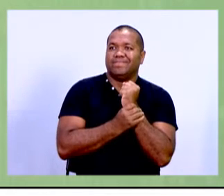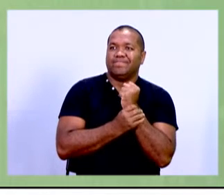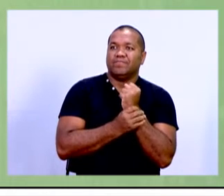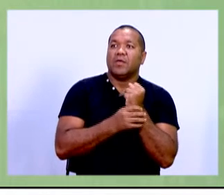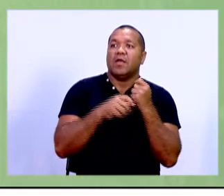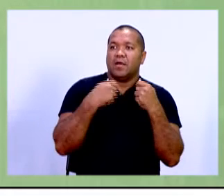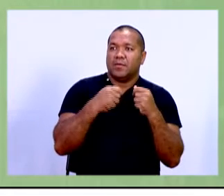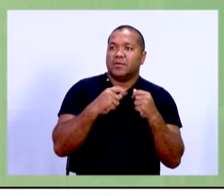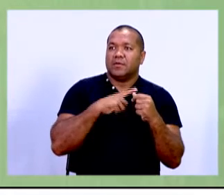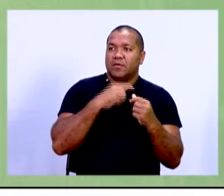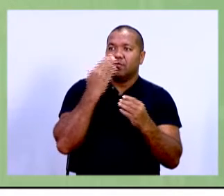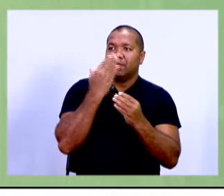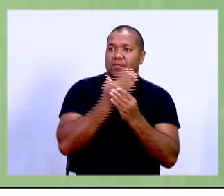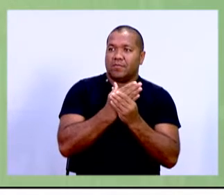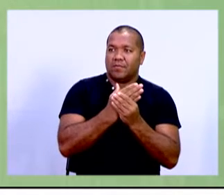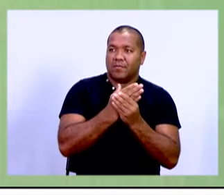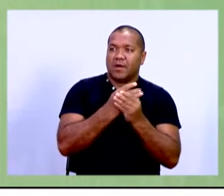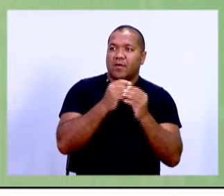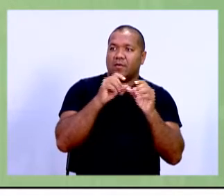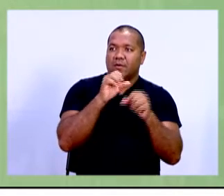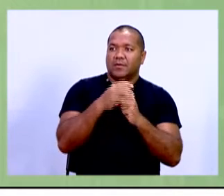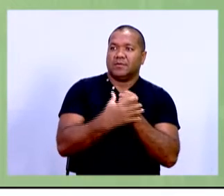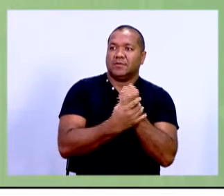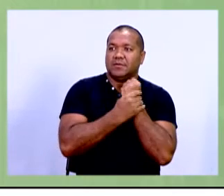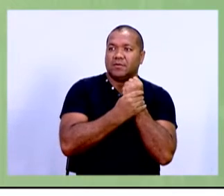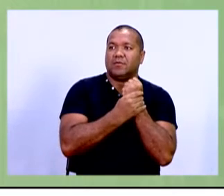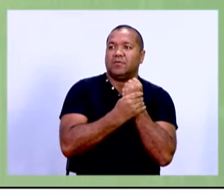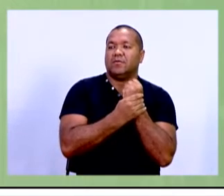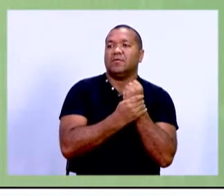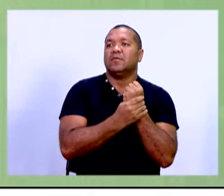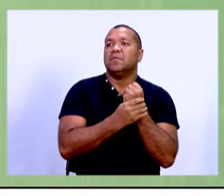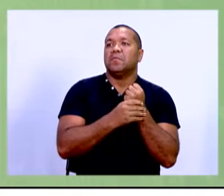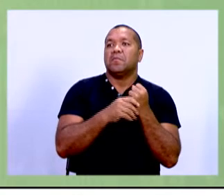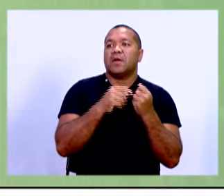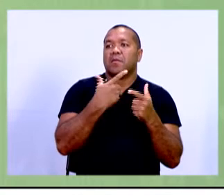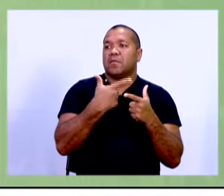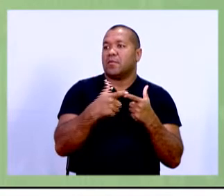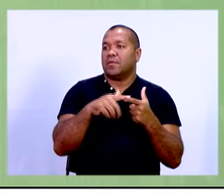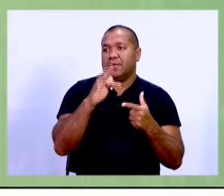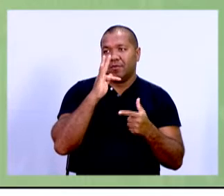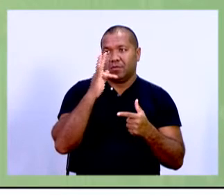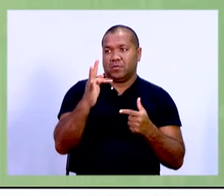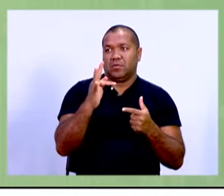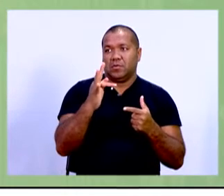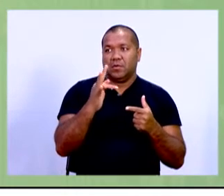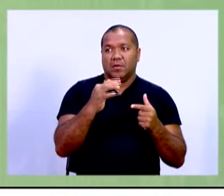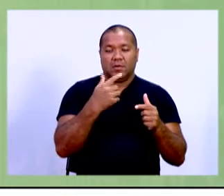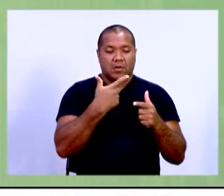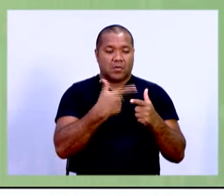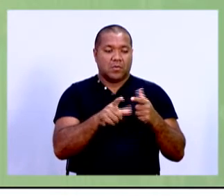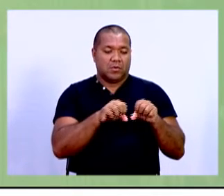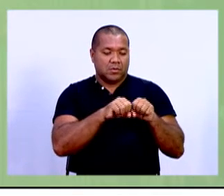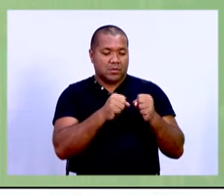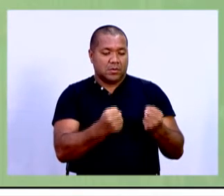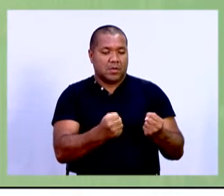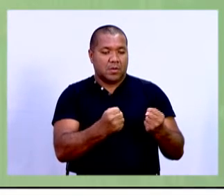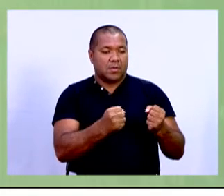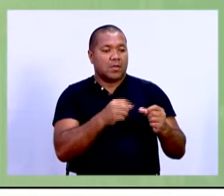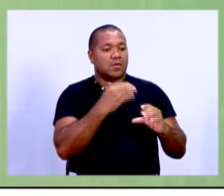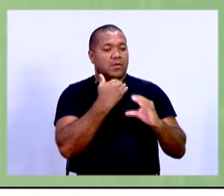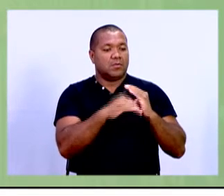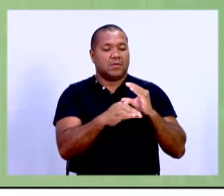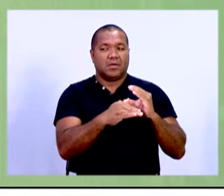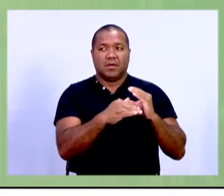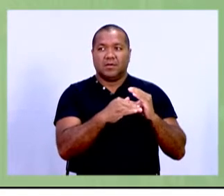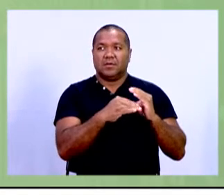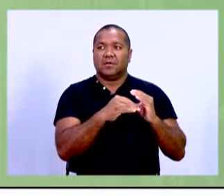um pacote de segurança para que eu não corra riscos, nem com a minha aplicação, nem com as mensagens que